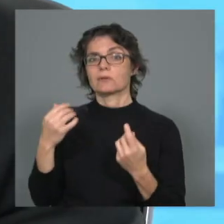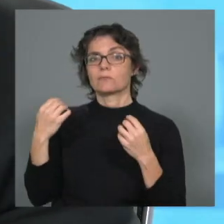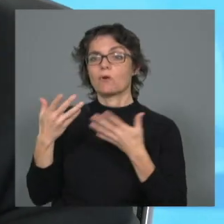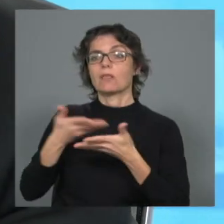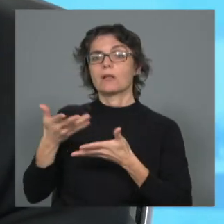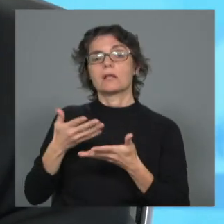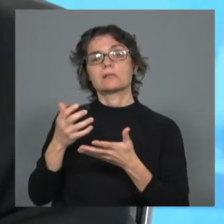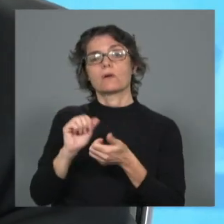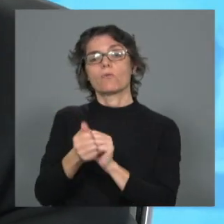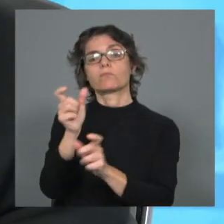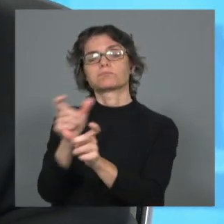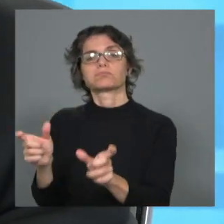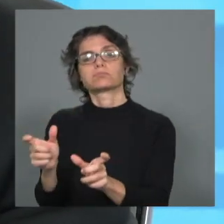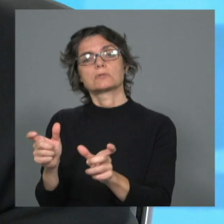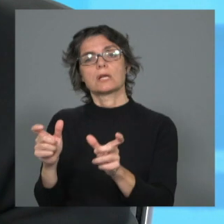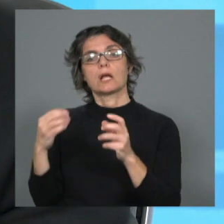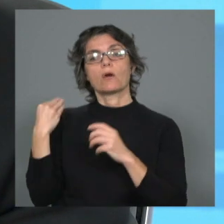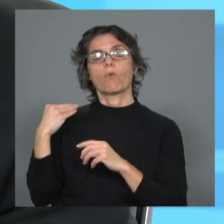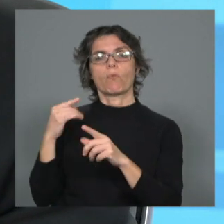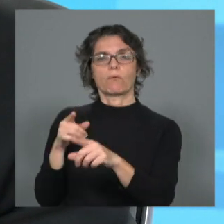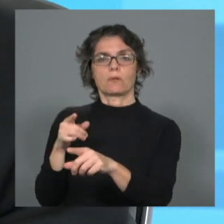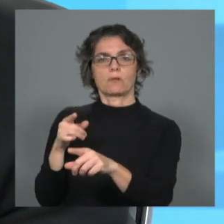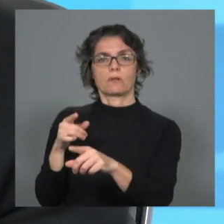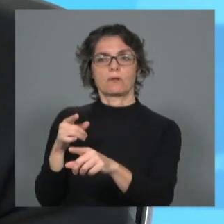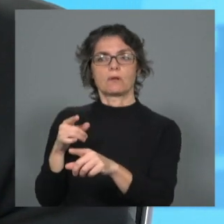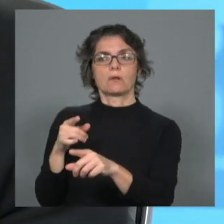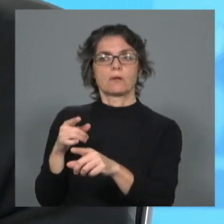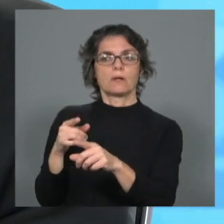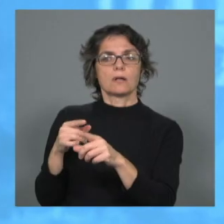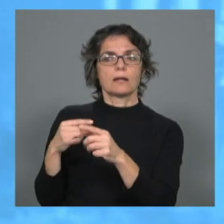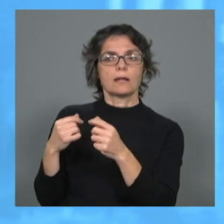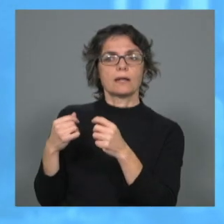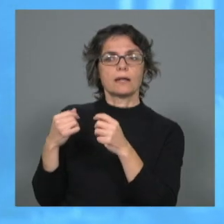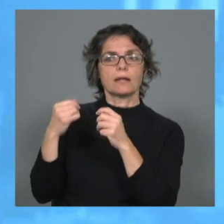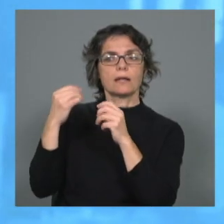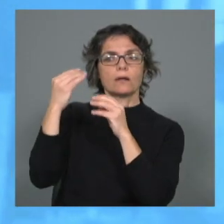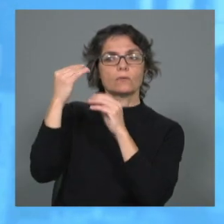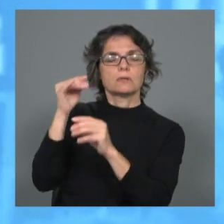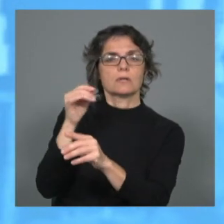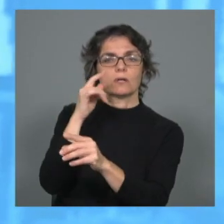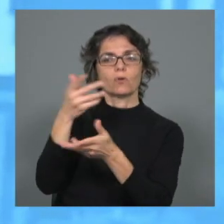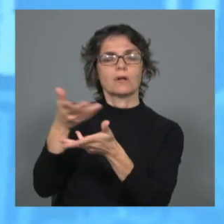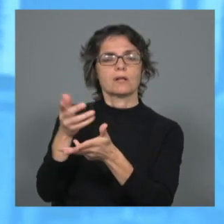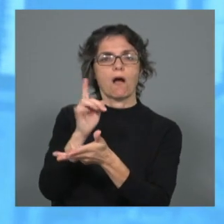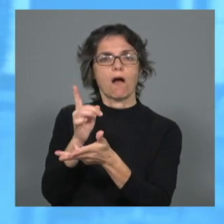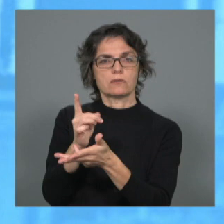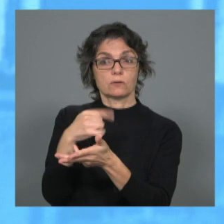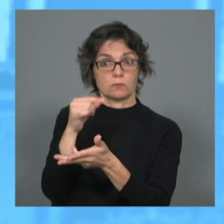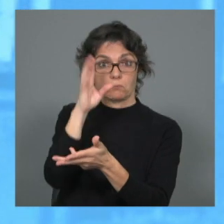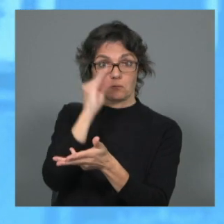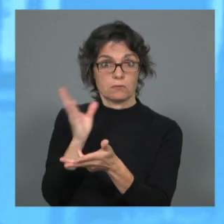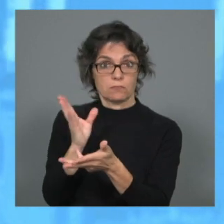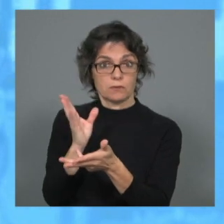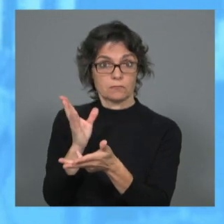jogador. E tantas vezes, penso eu, não percebo nada dessa matéria, mas a